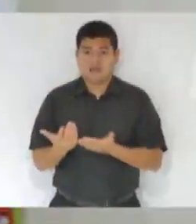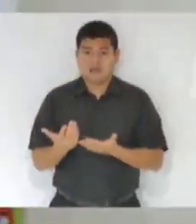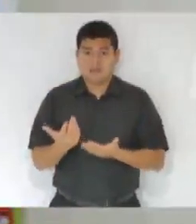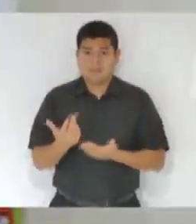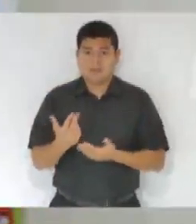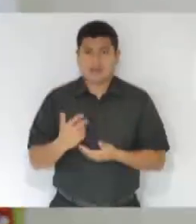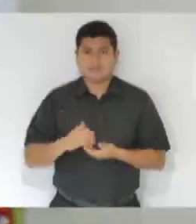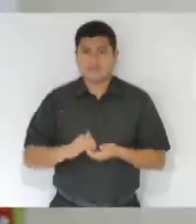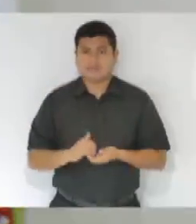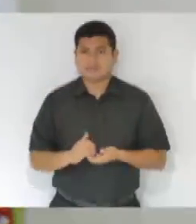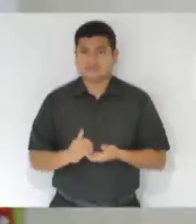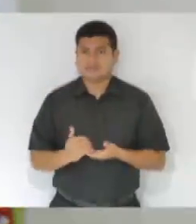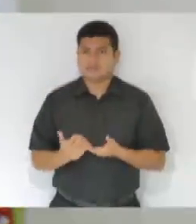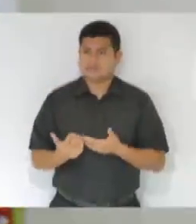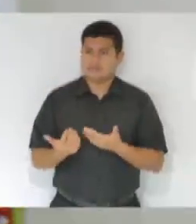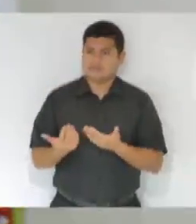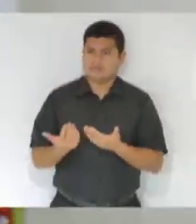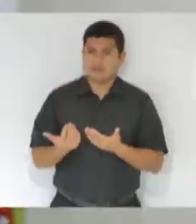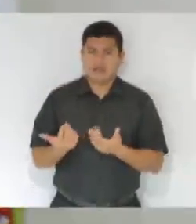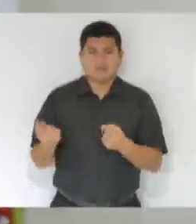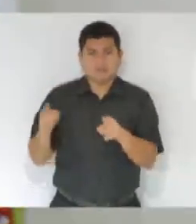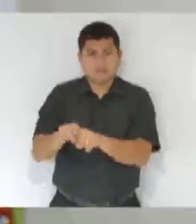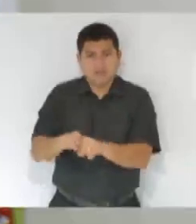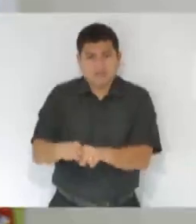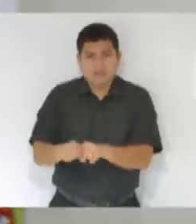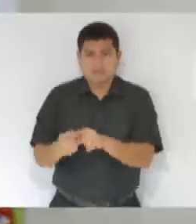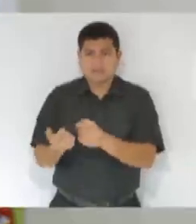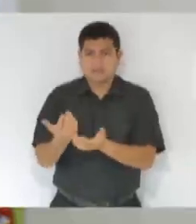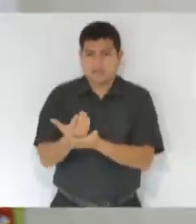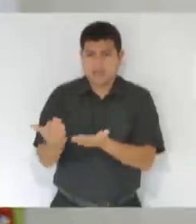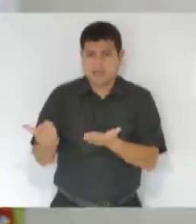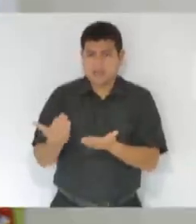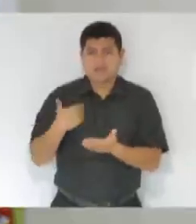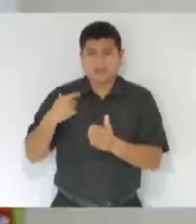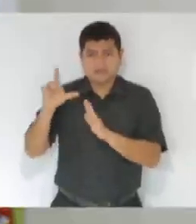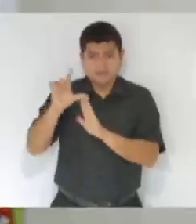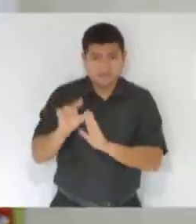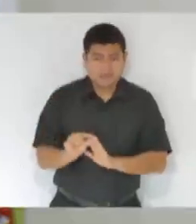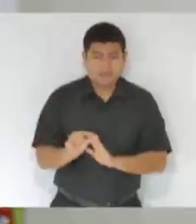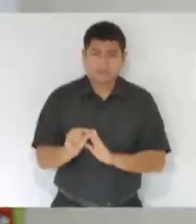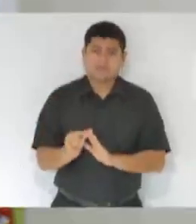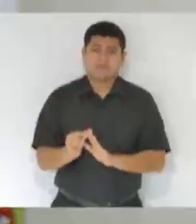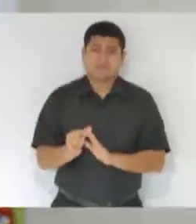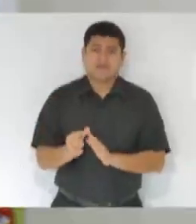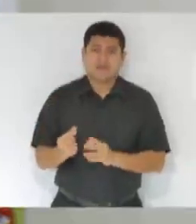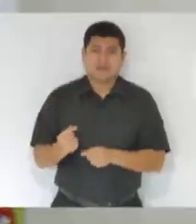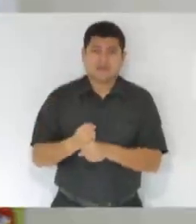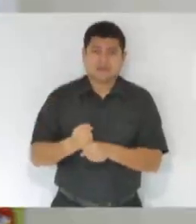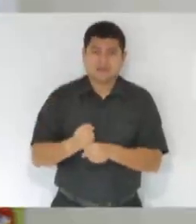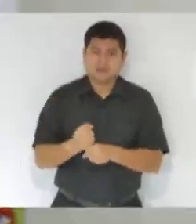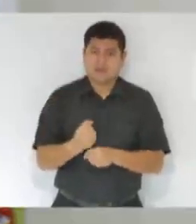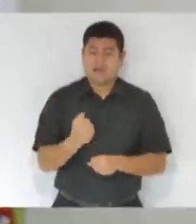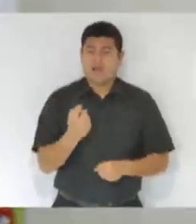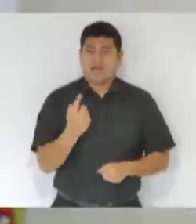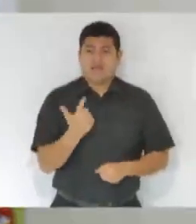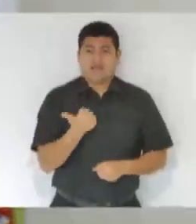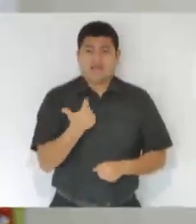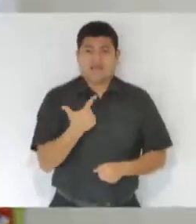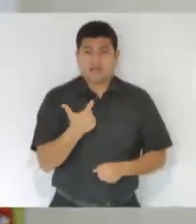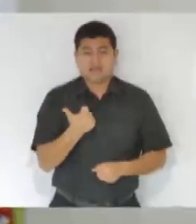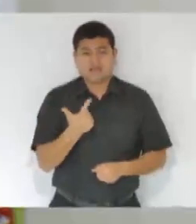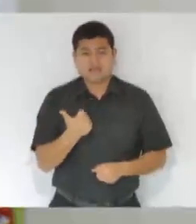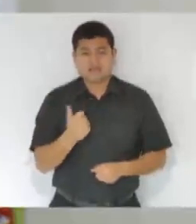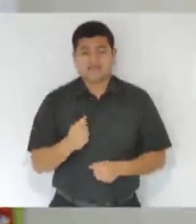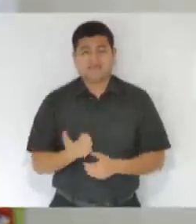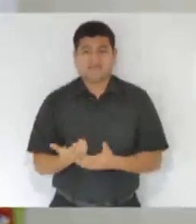diminuir nos últimos 6 anos. Era um esforço que vinha sendo feito para melhorar e nós vamos ter um prejuízo permanente